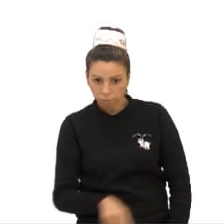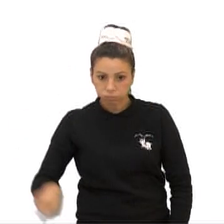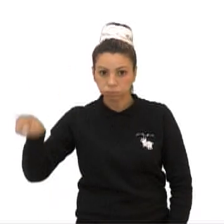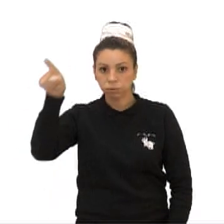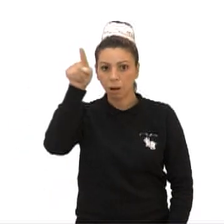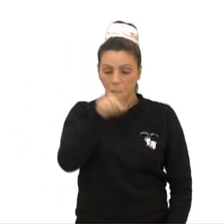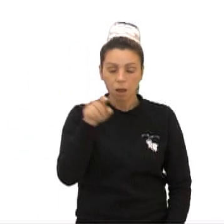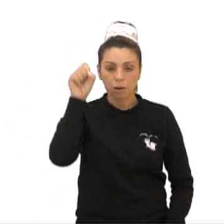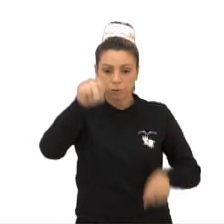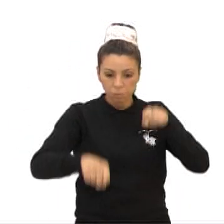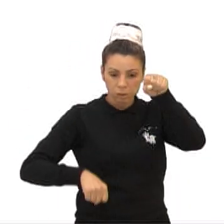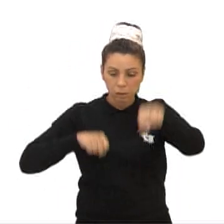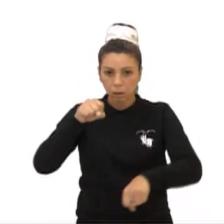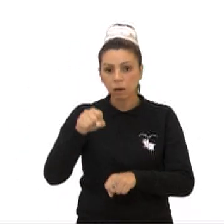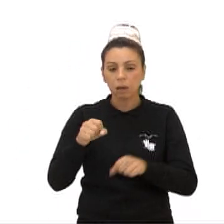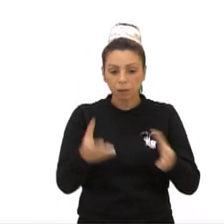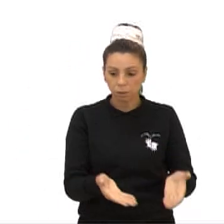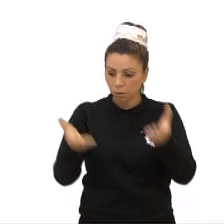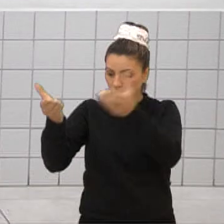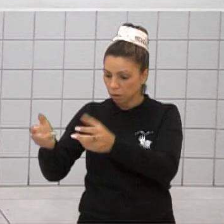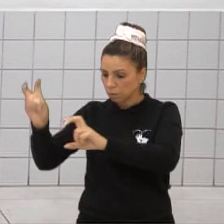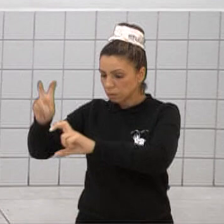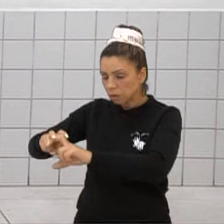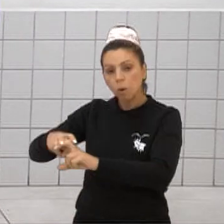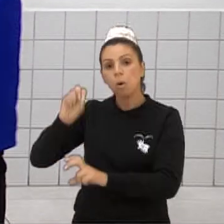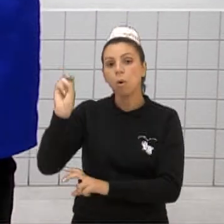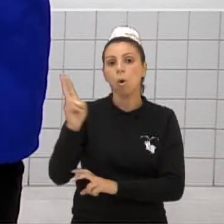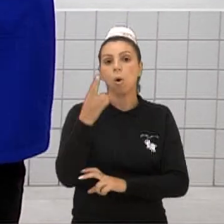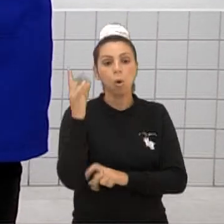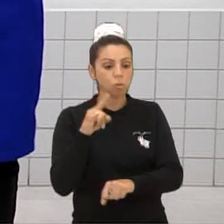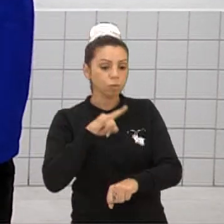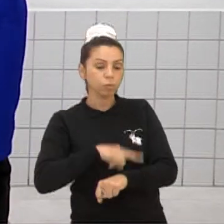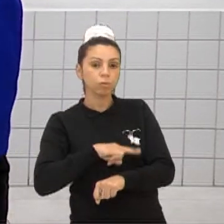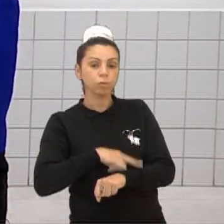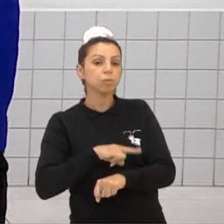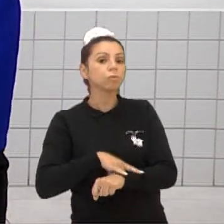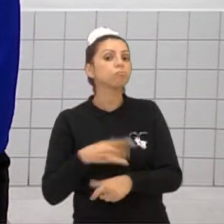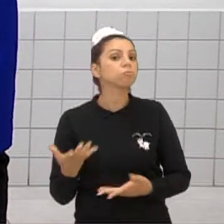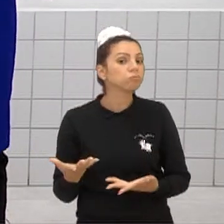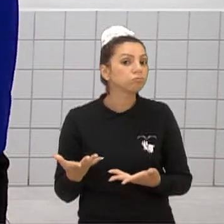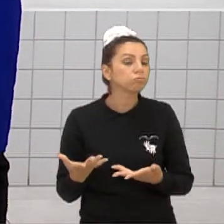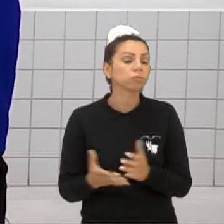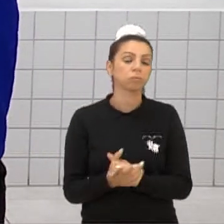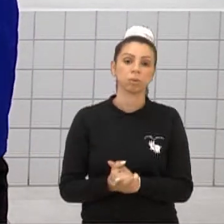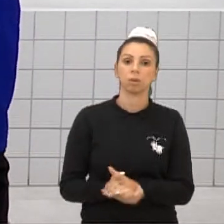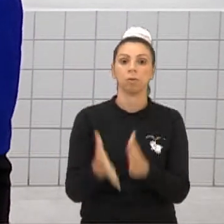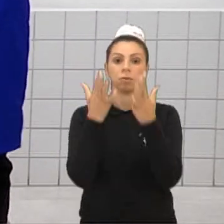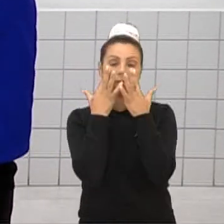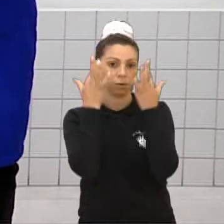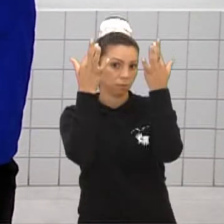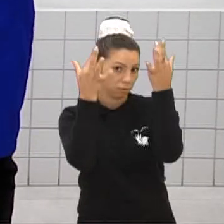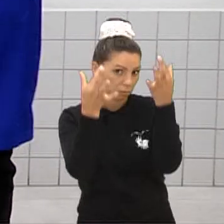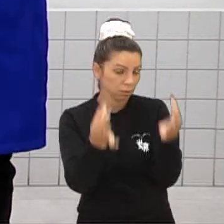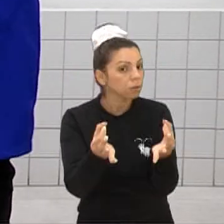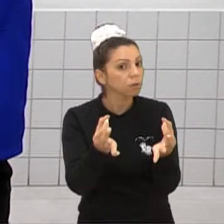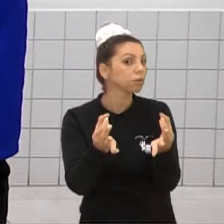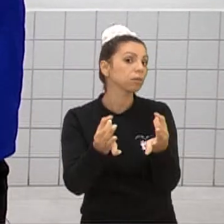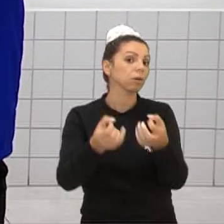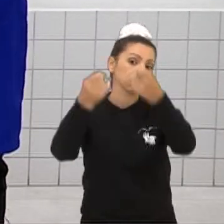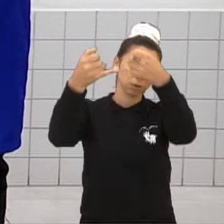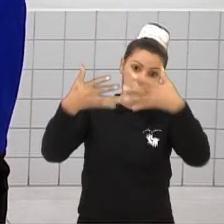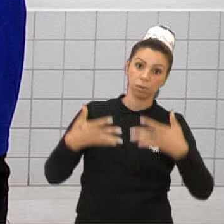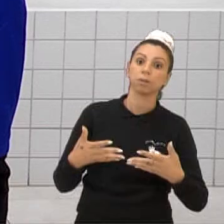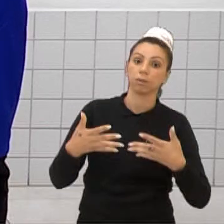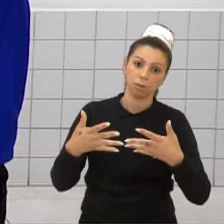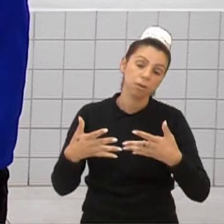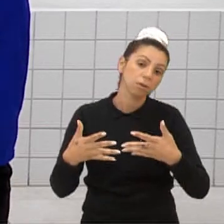de um banco. Letra C, um urinol. Então vamos pensando em qual é a resposta. Se vocês prestarem atenção no que a gente disse, no que a gente